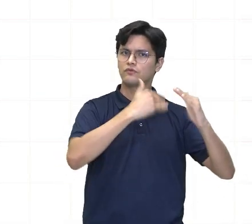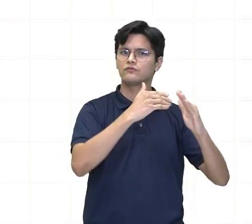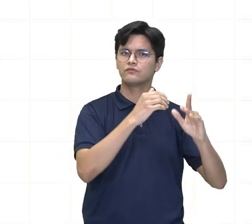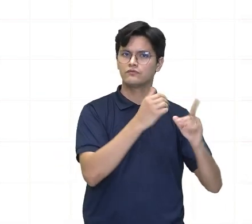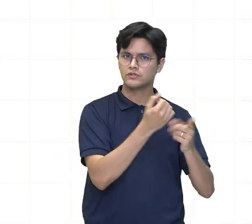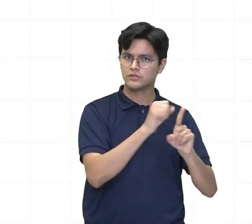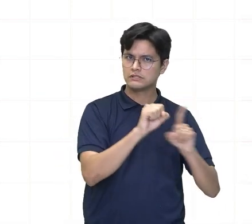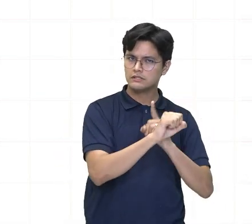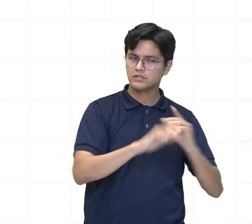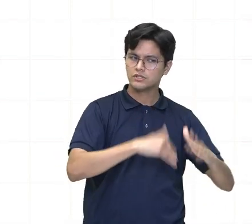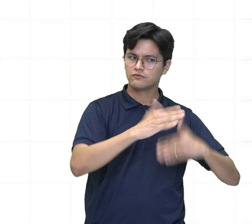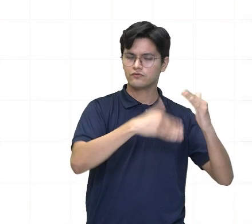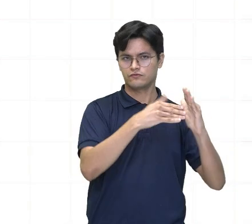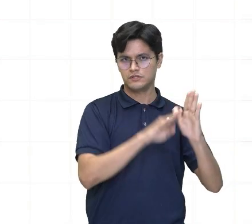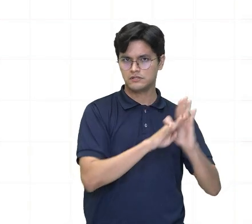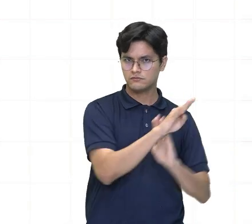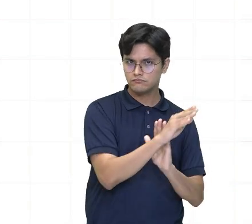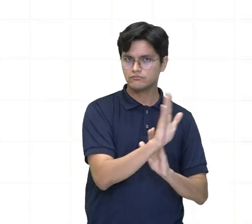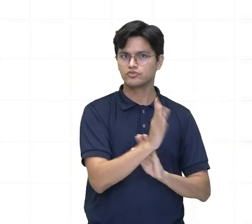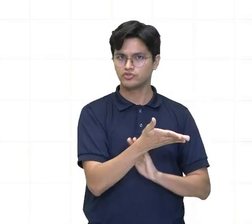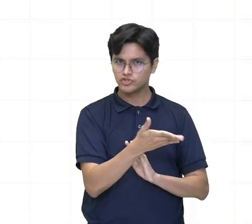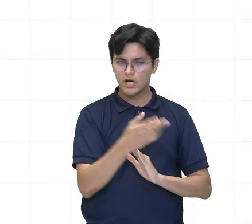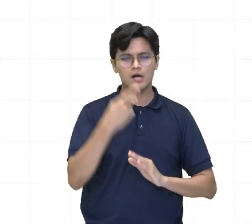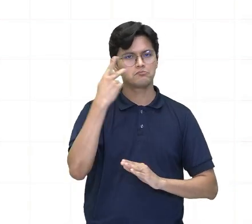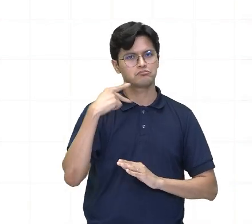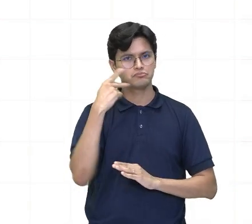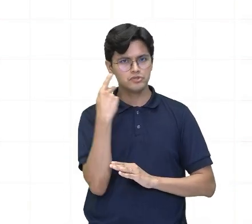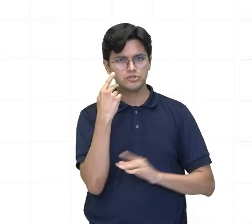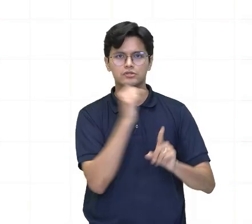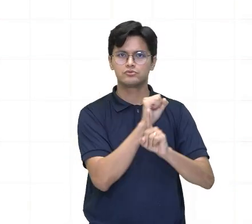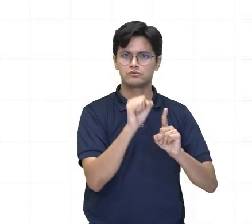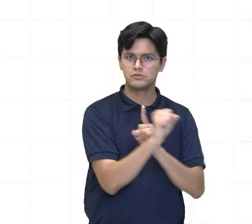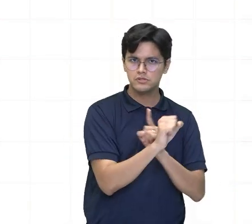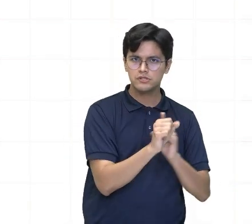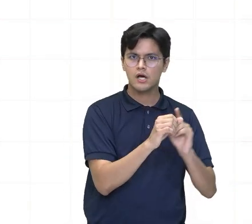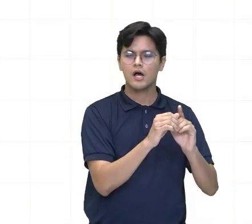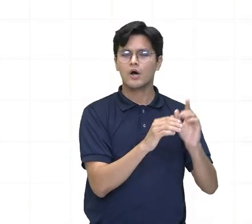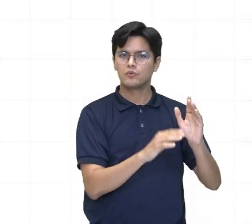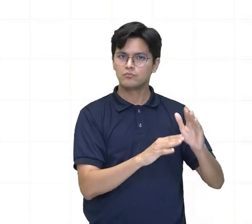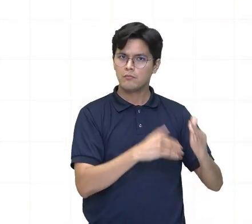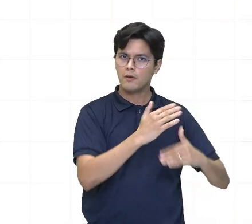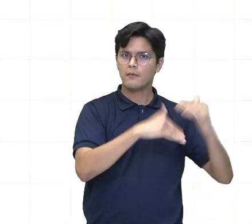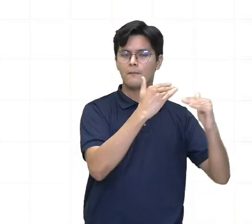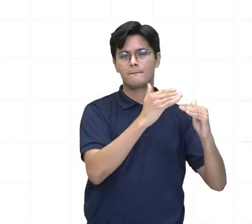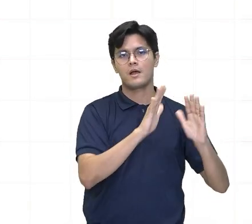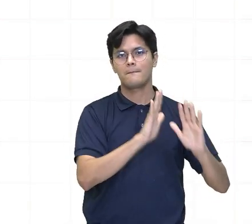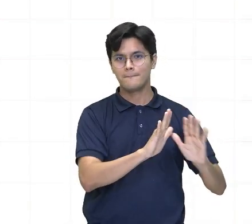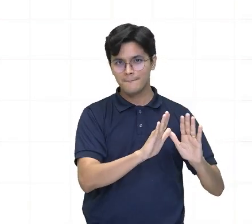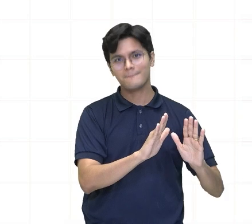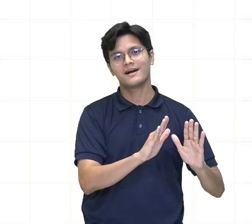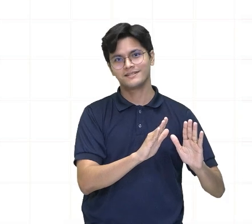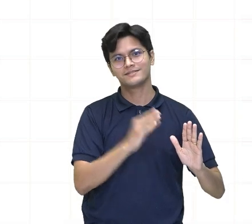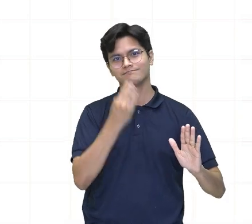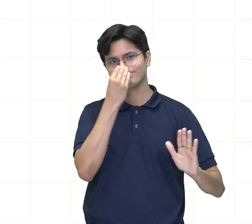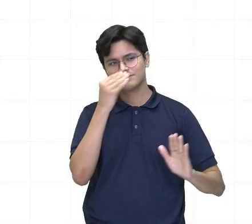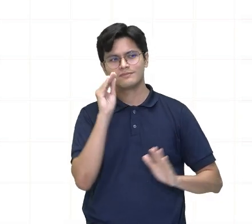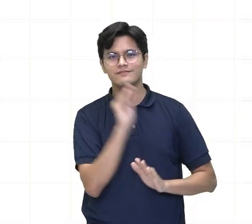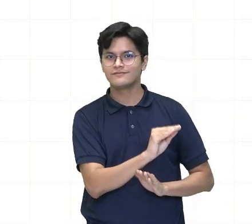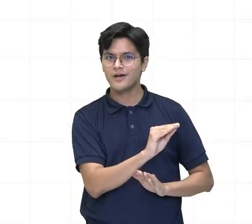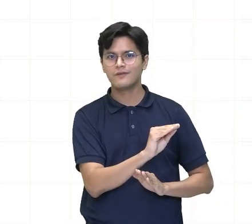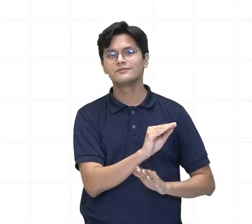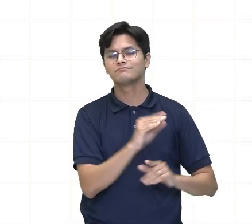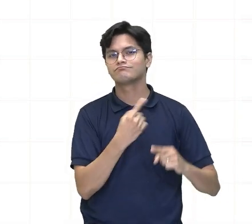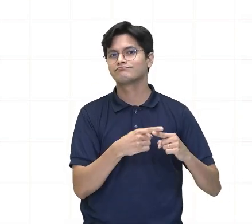econômica, política e social, sim, porém elas foram desprezadas para que a história